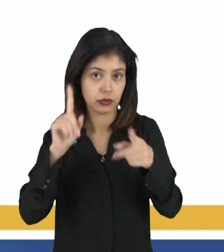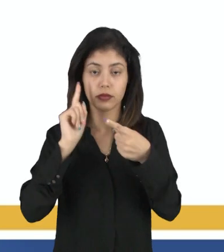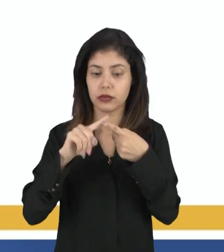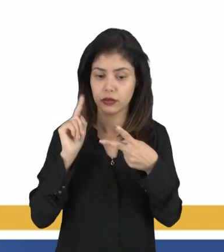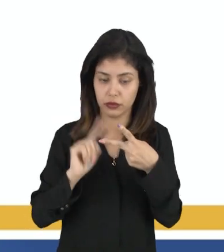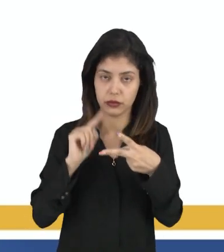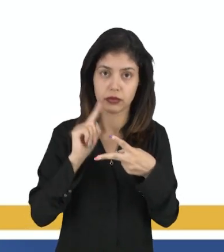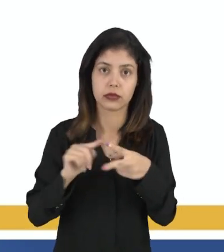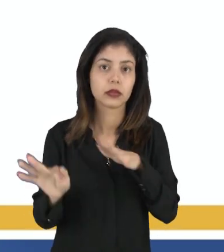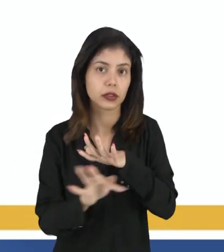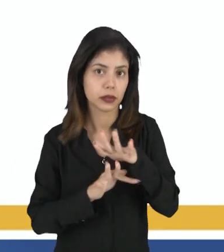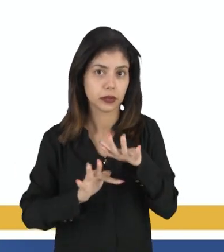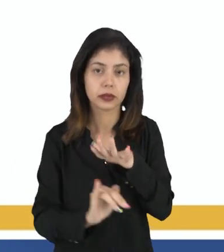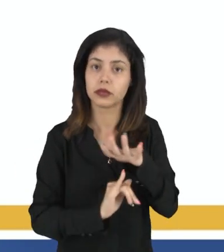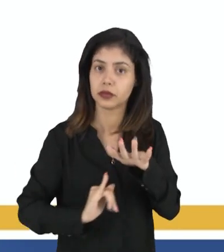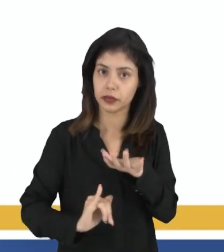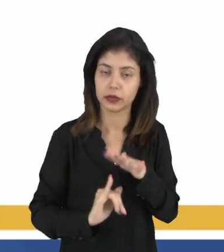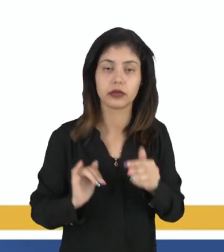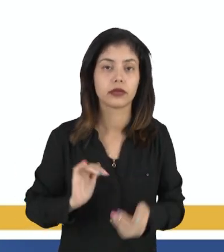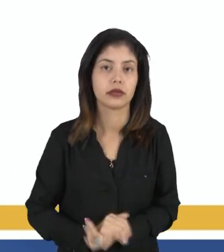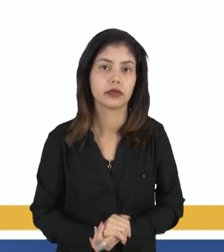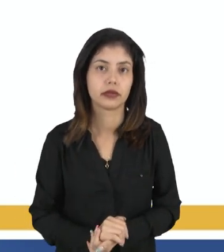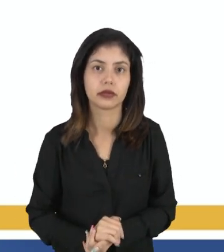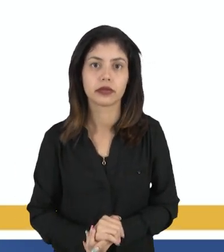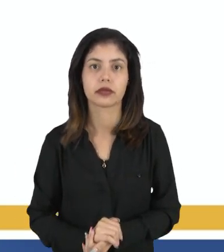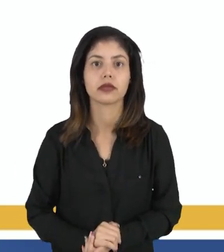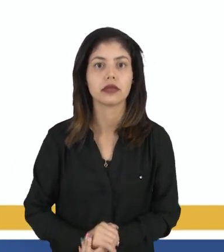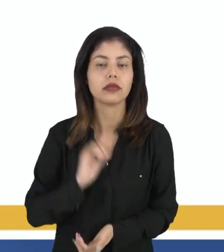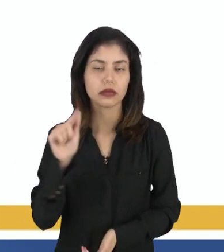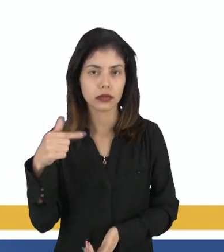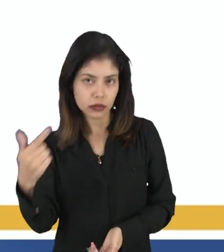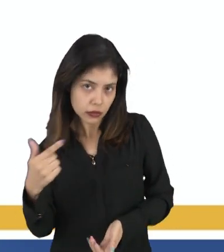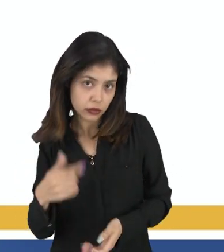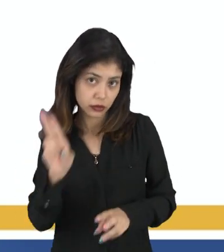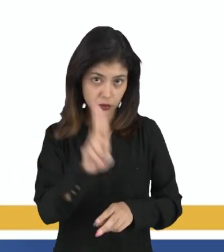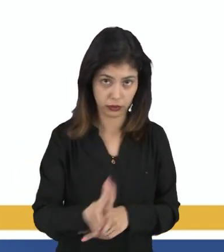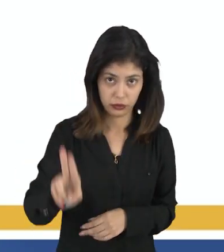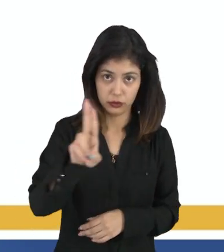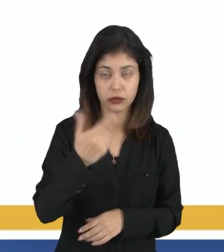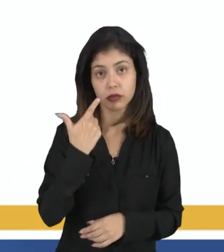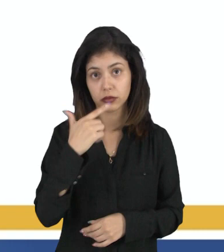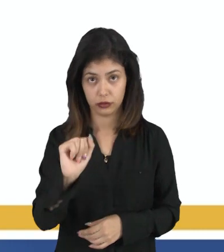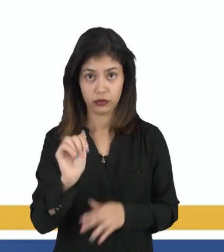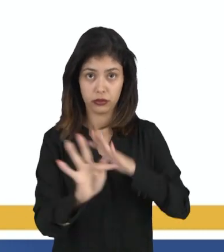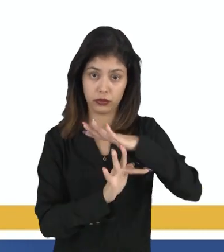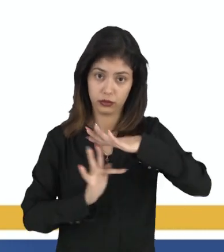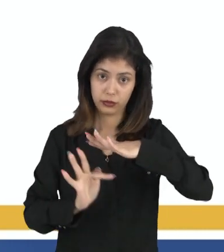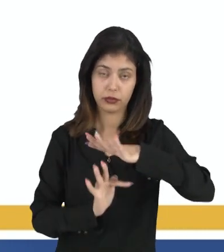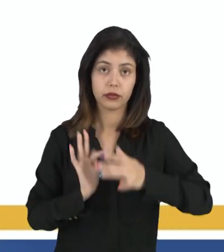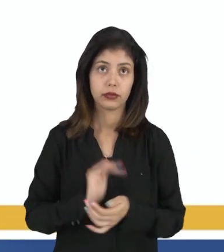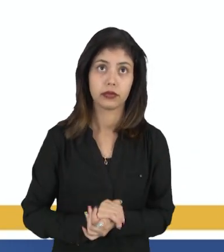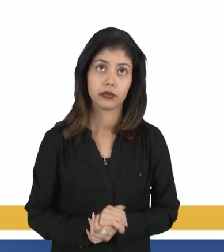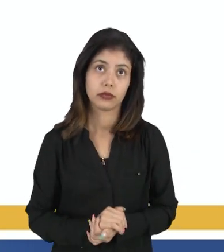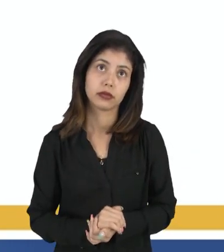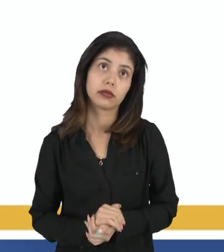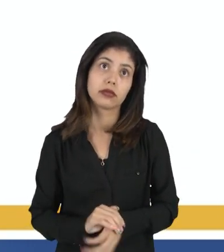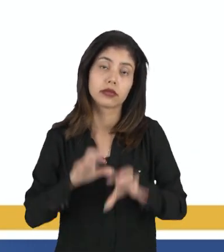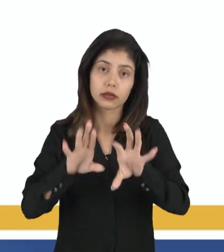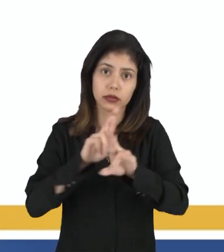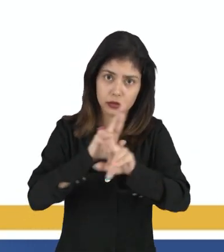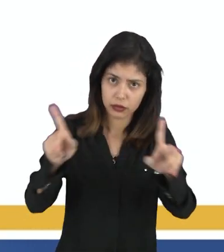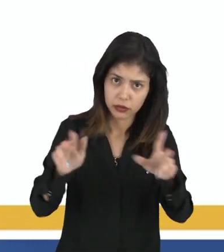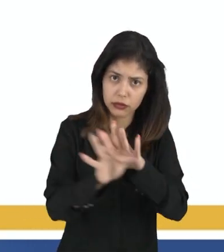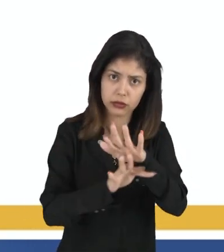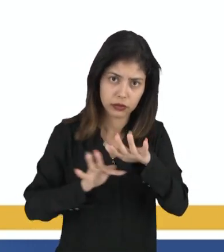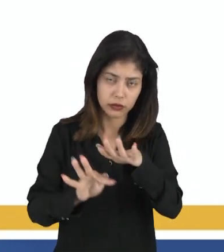de uma linguagem mais elaborada na segunda frase. Logo, foi utilizada a linguagem formal. Essa é a diferença